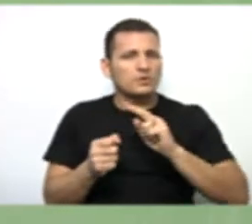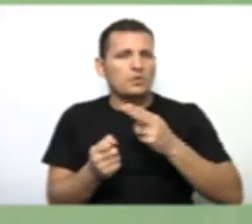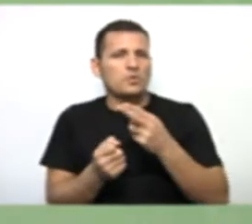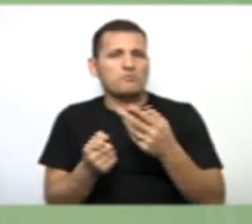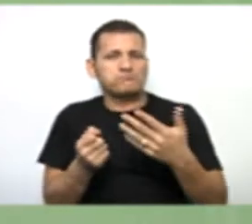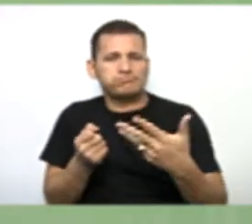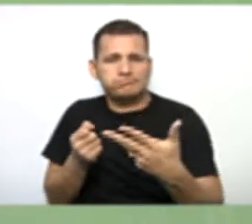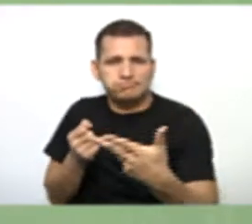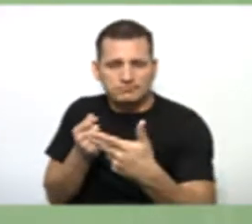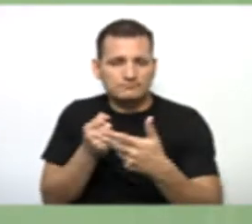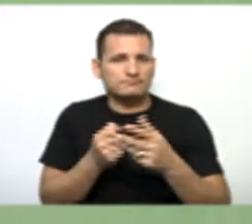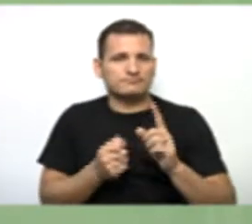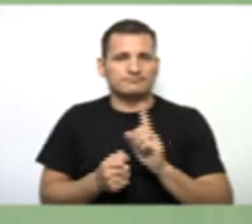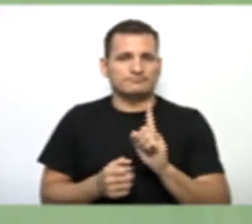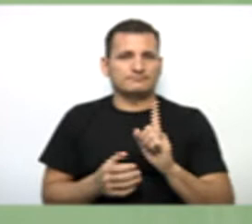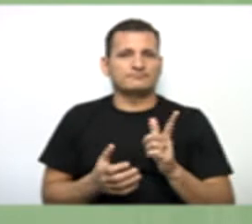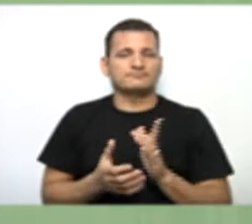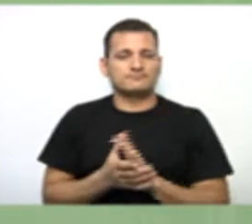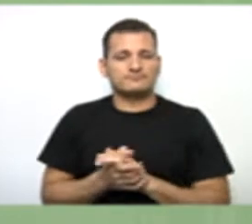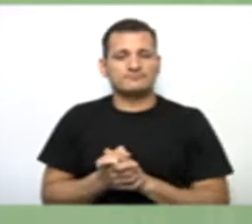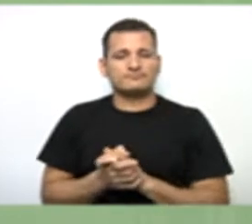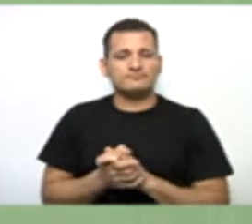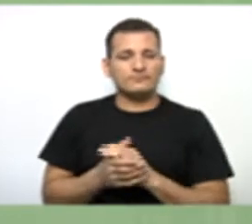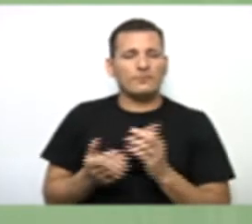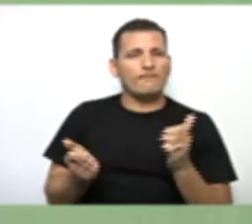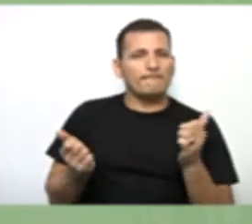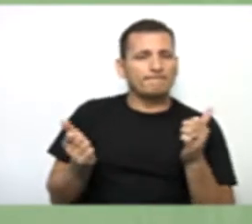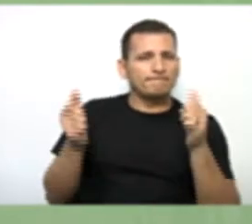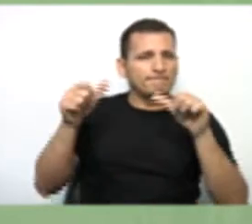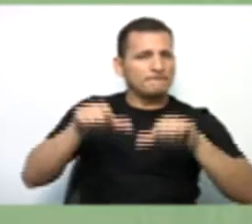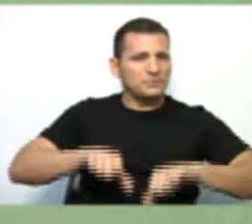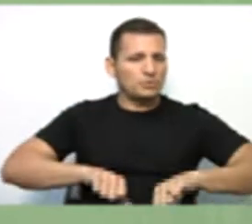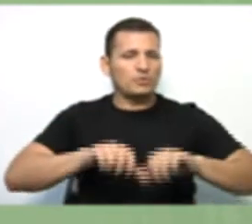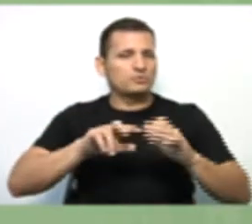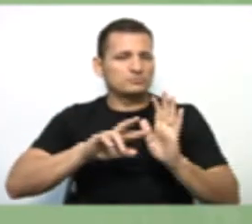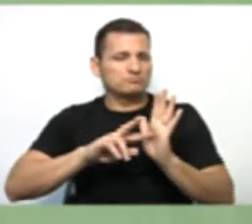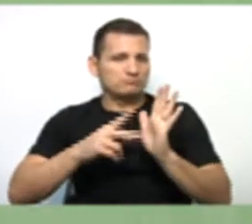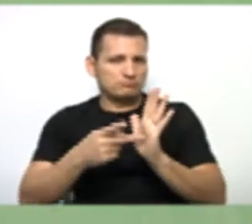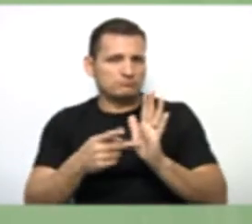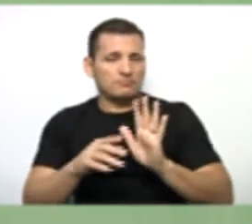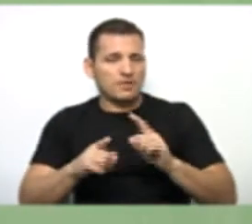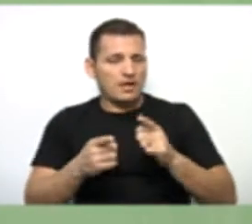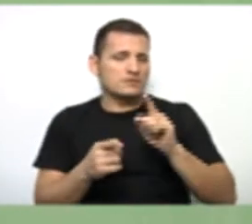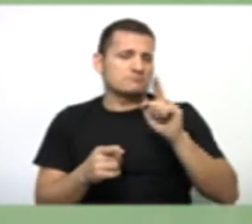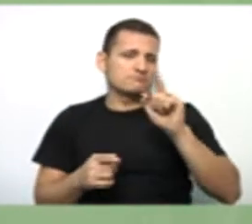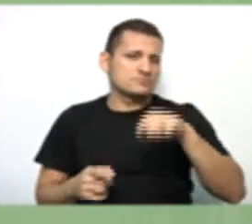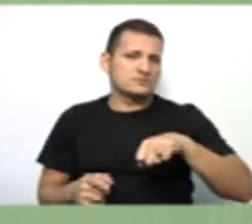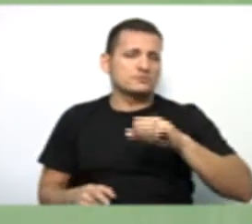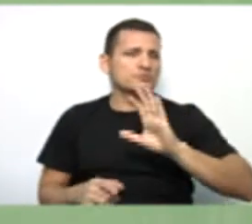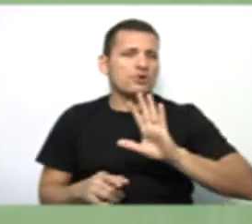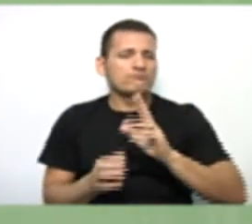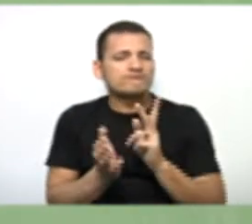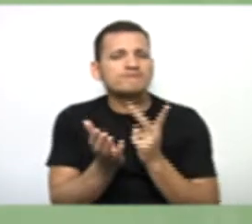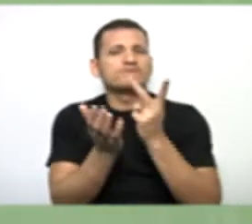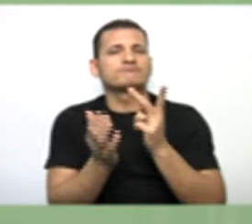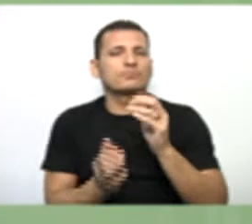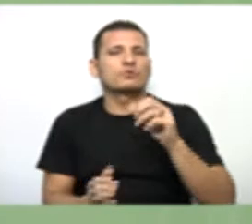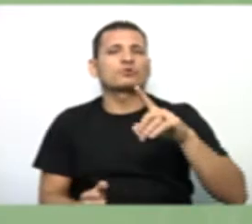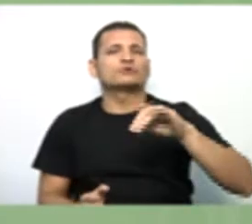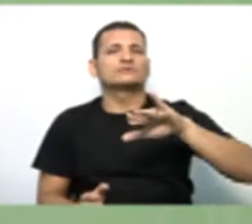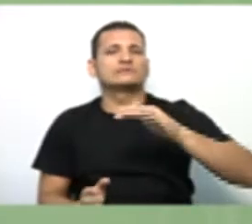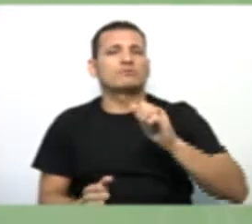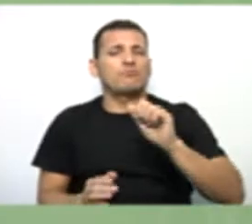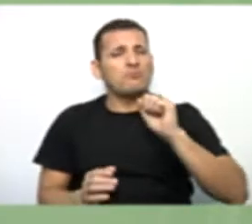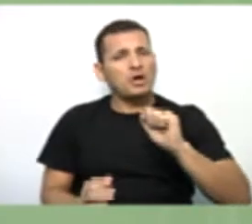domínio, não é? No pior dos sentidos, mas uma condição que pode ser momentânea